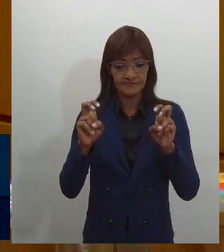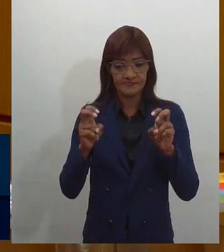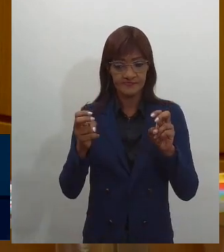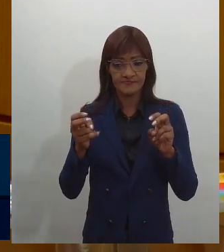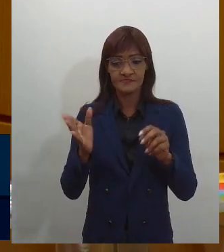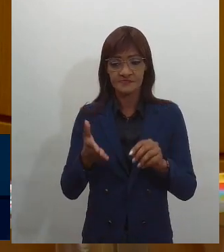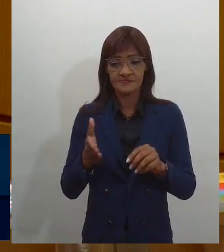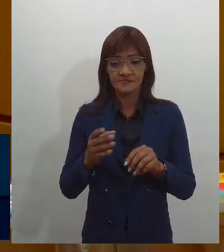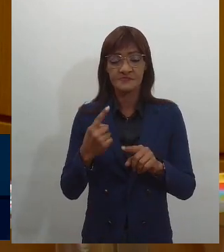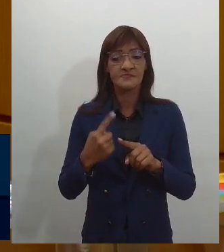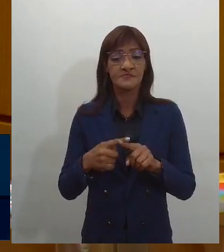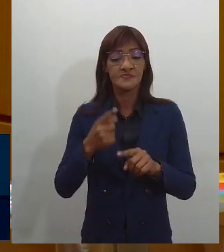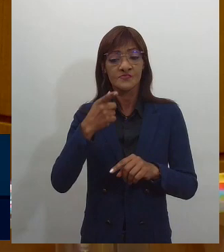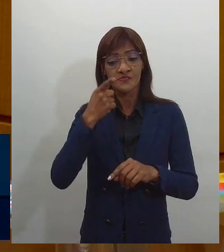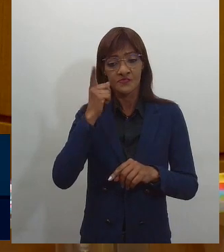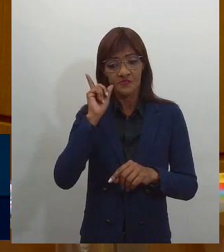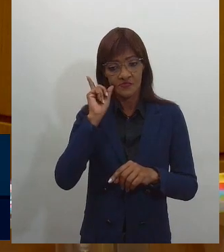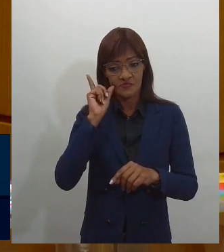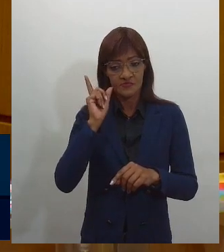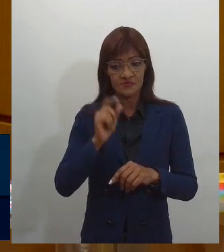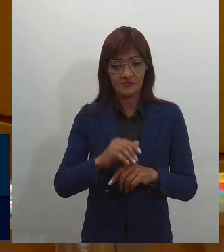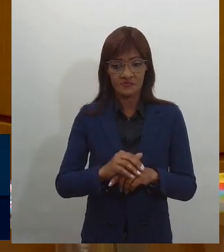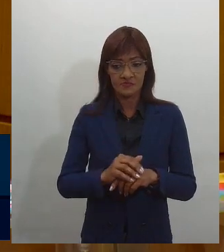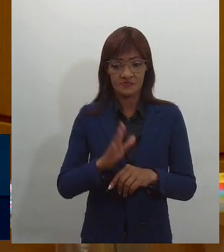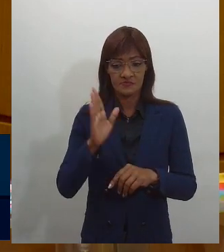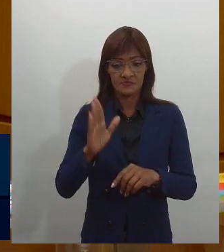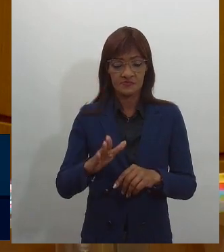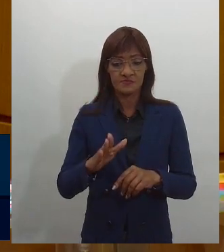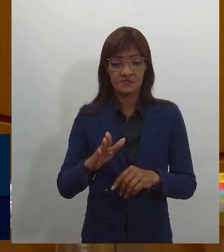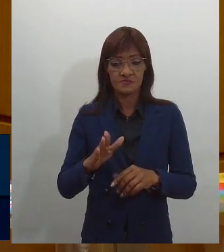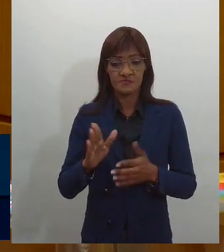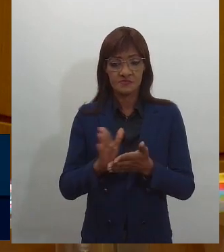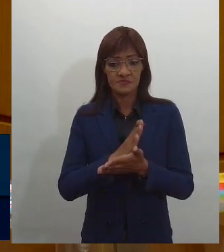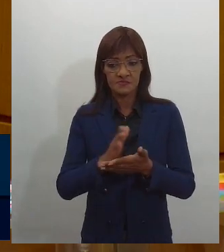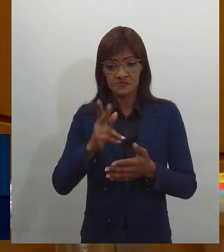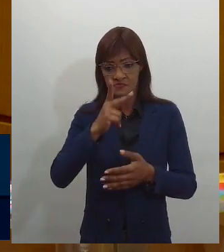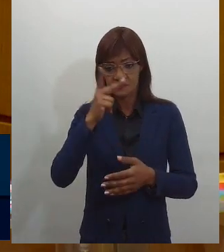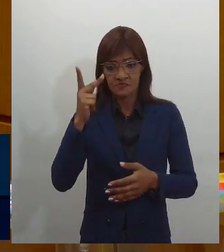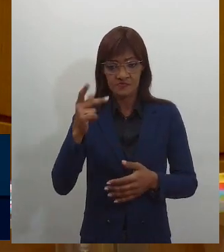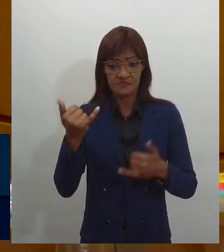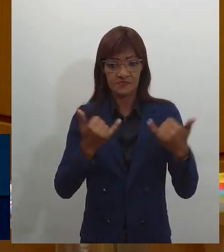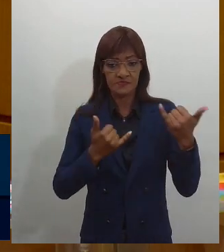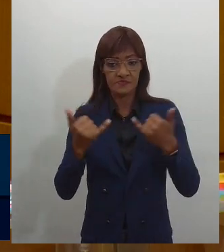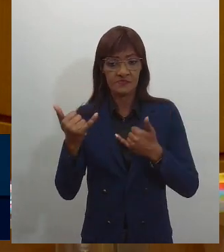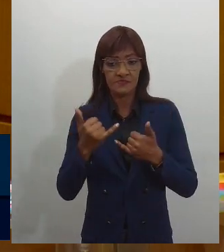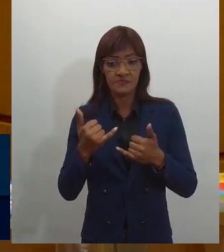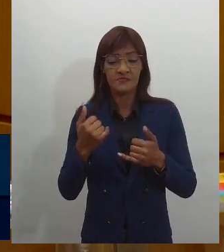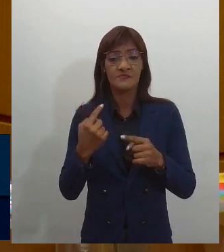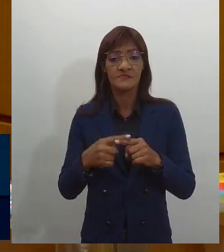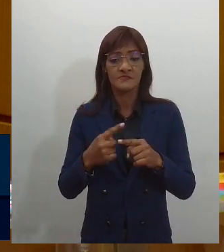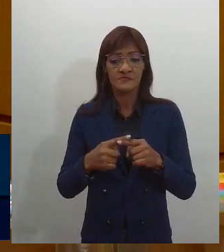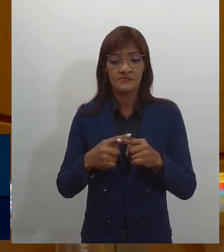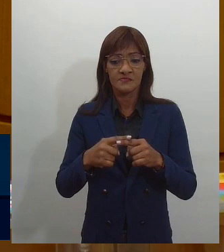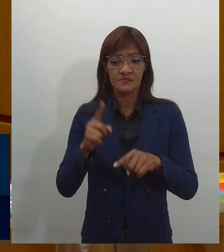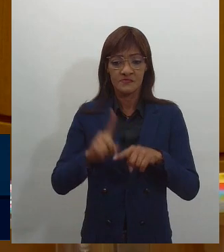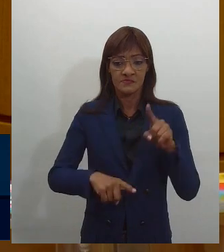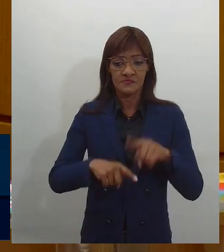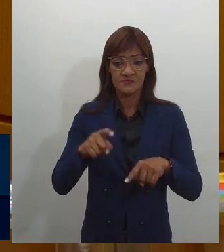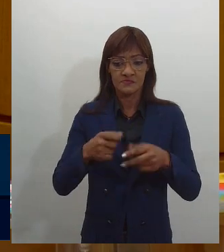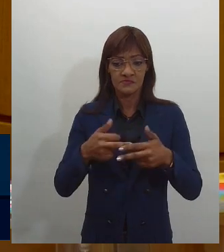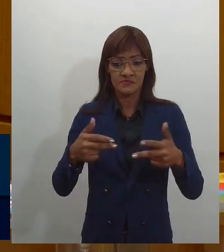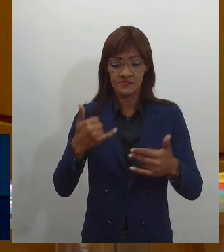eu recebi relatos sobre a falta de brinquedos adaptados para crianças